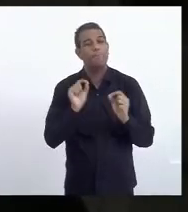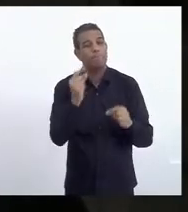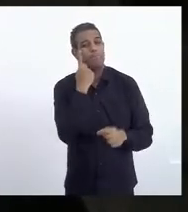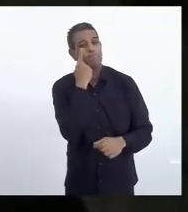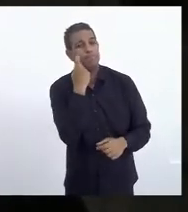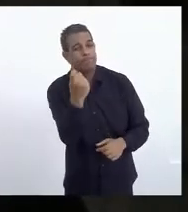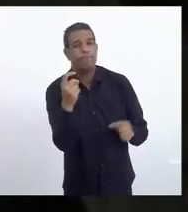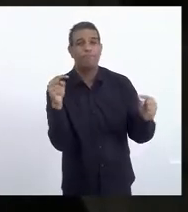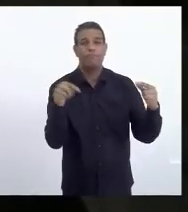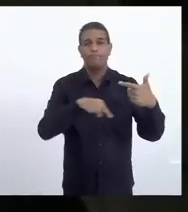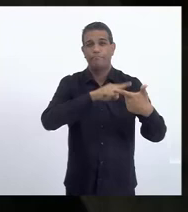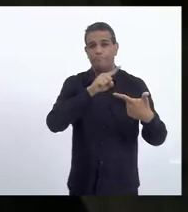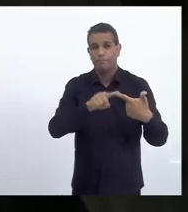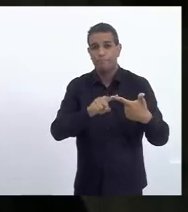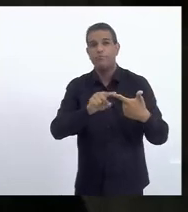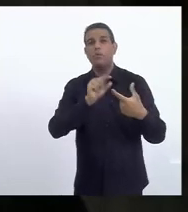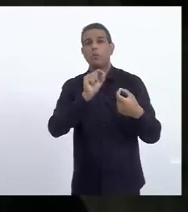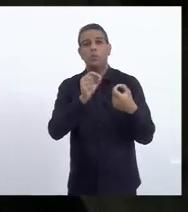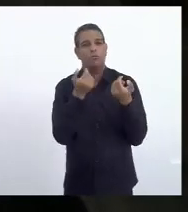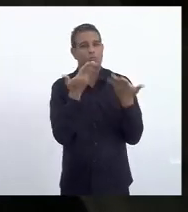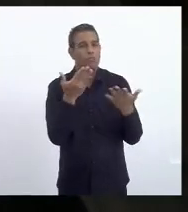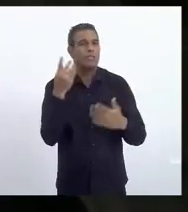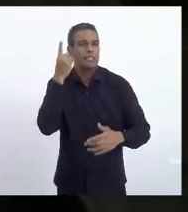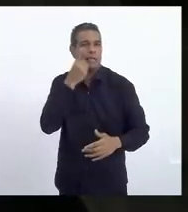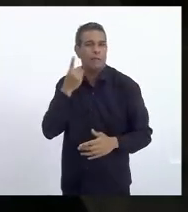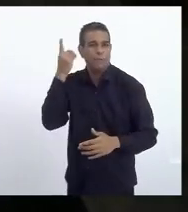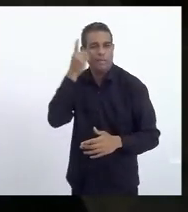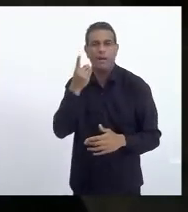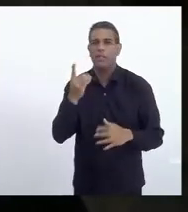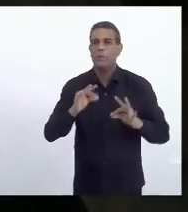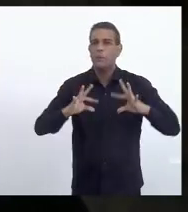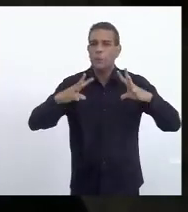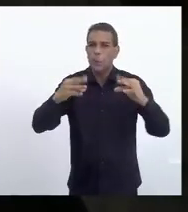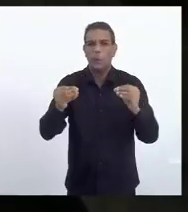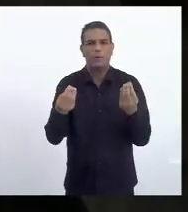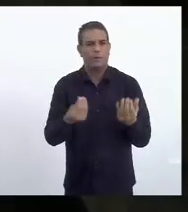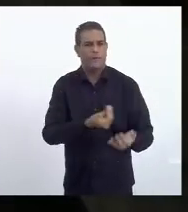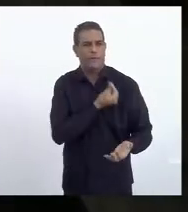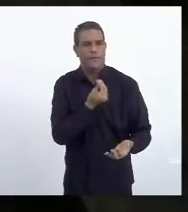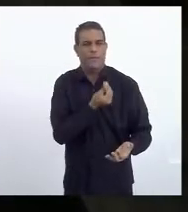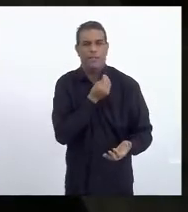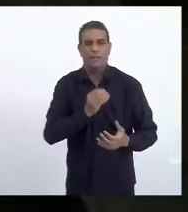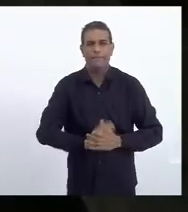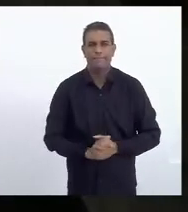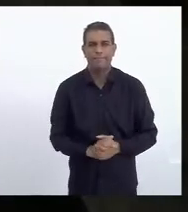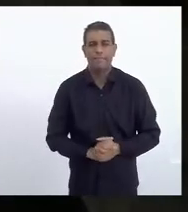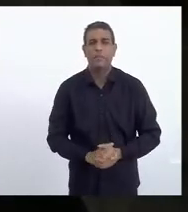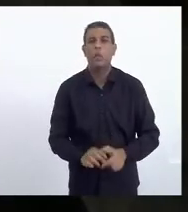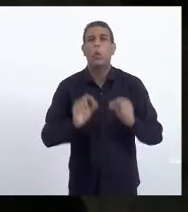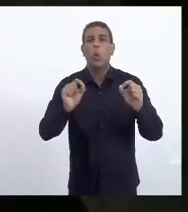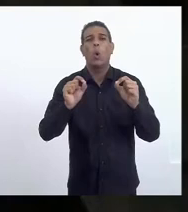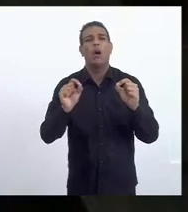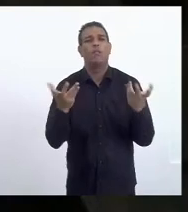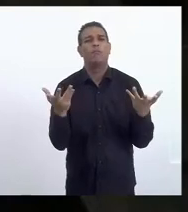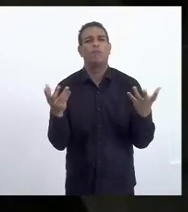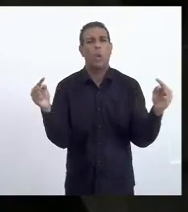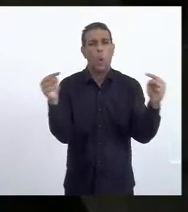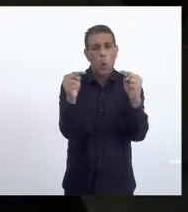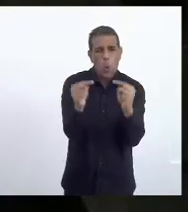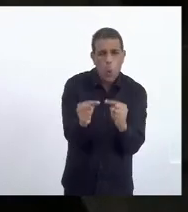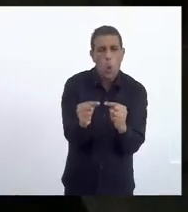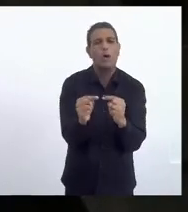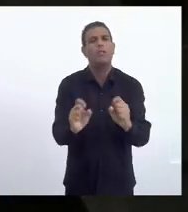me conectar o segundo. Deputado Luiz Paulo de Tarso te ajuda para levar o CEASA que eu quero que fazer referência